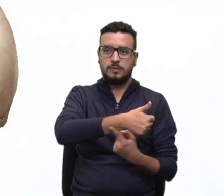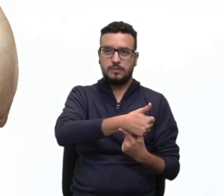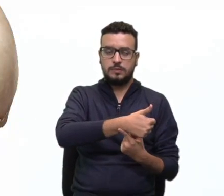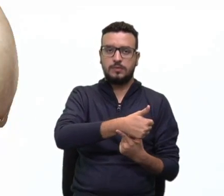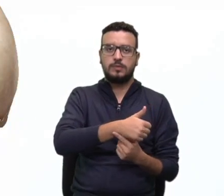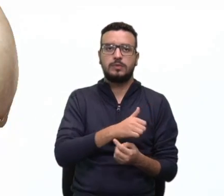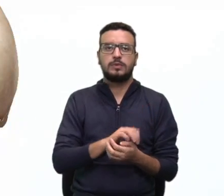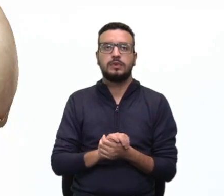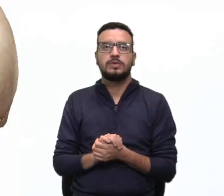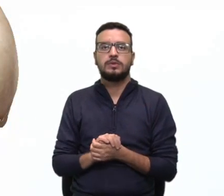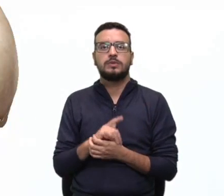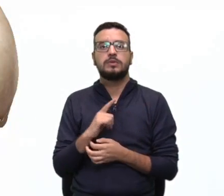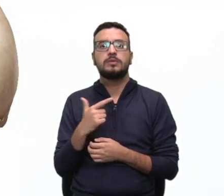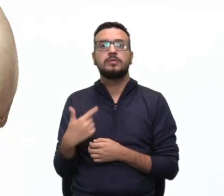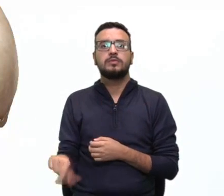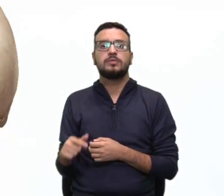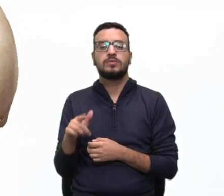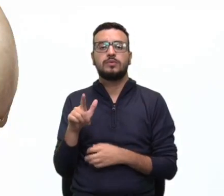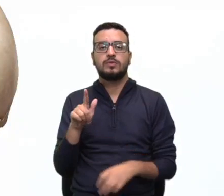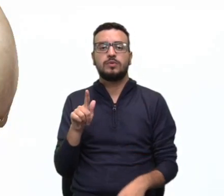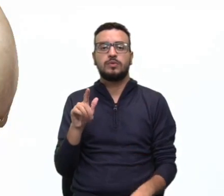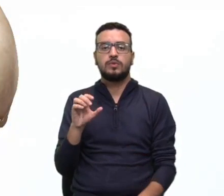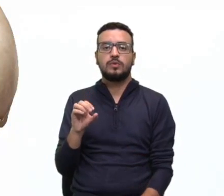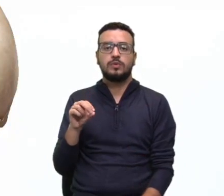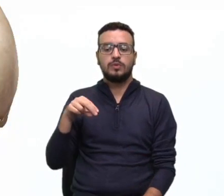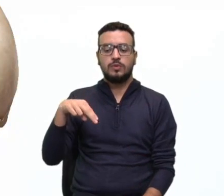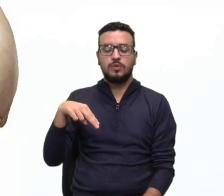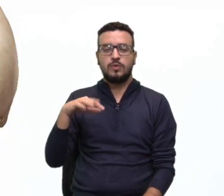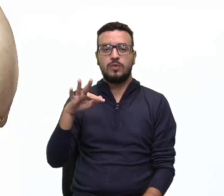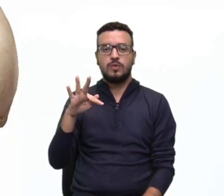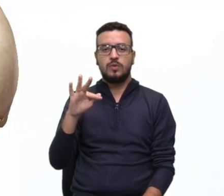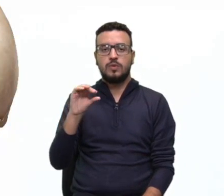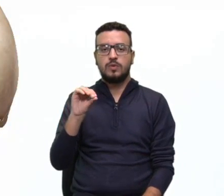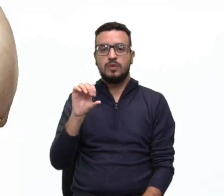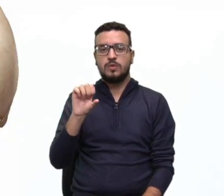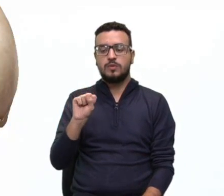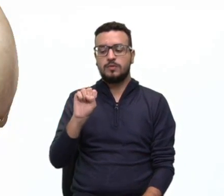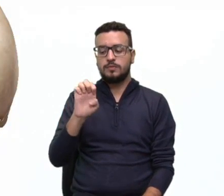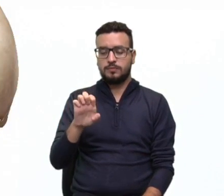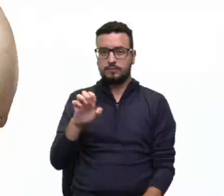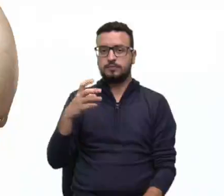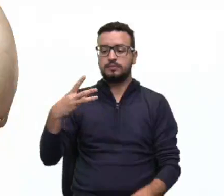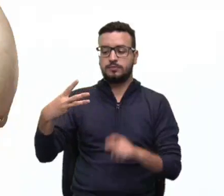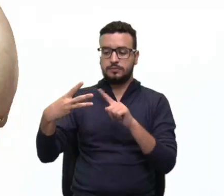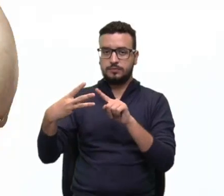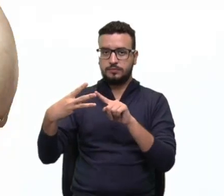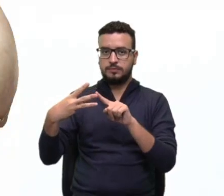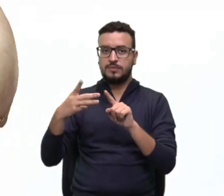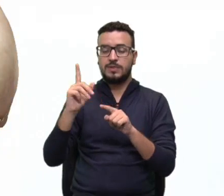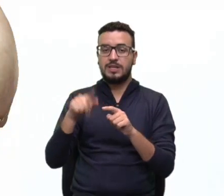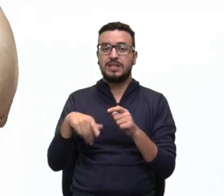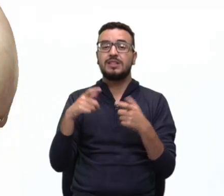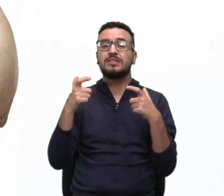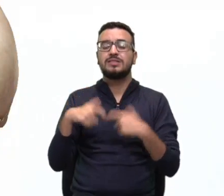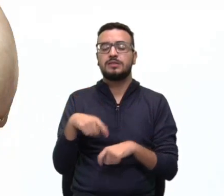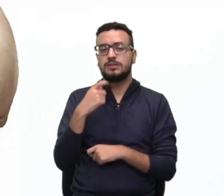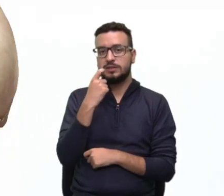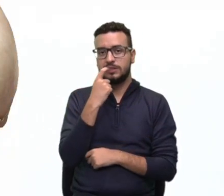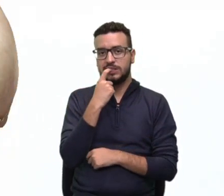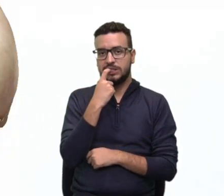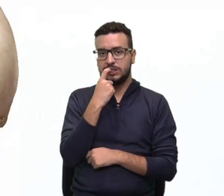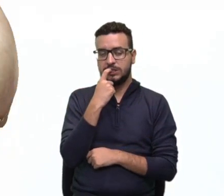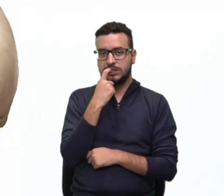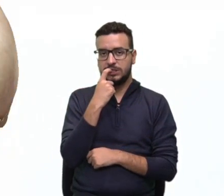Temos a gonfose. A gonfose é uma articulação fibrosa que é encontrada entre os dentes e os ossos